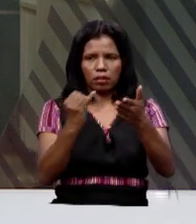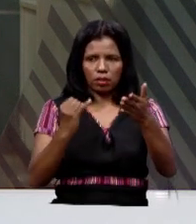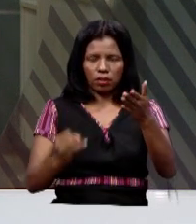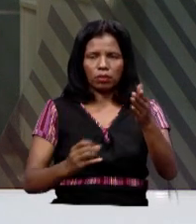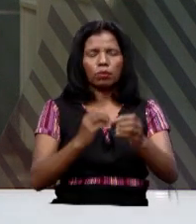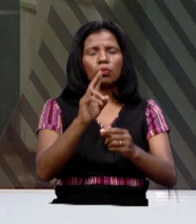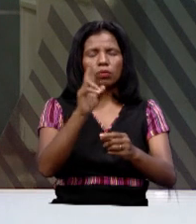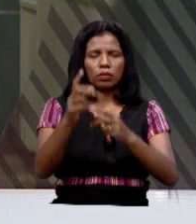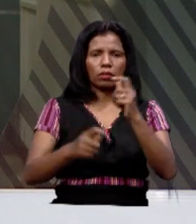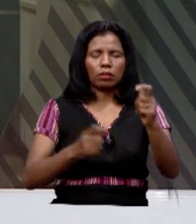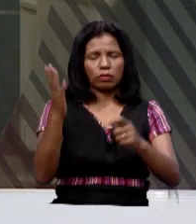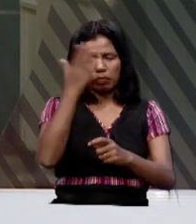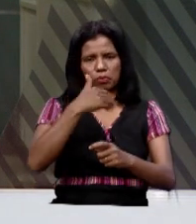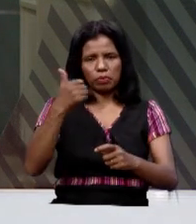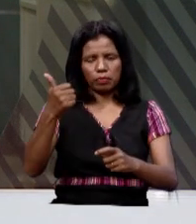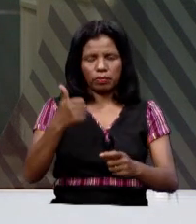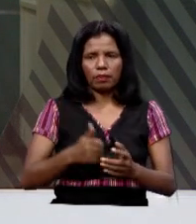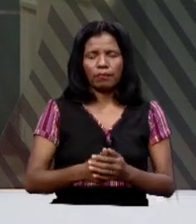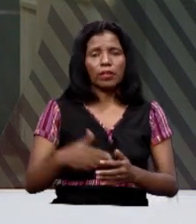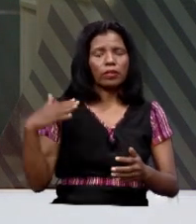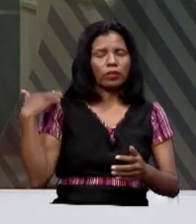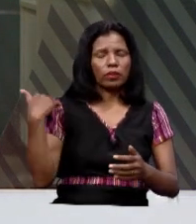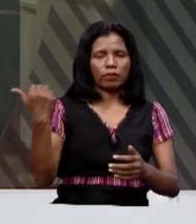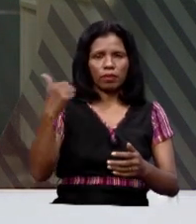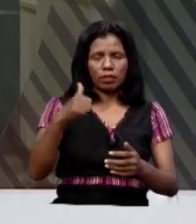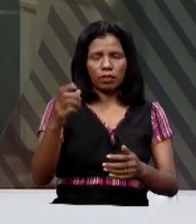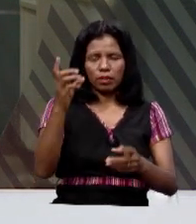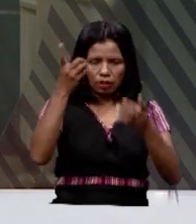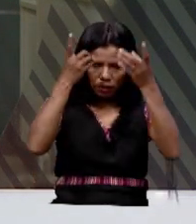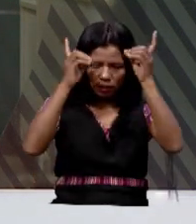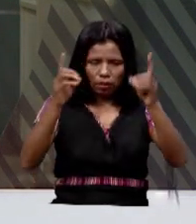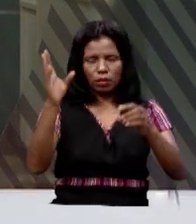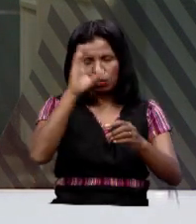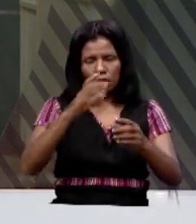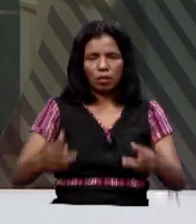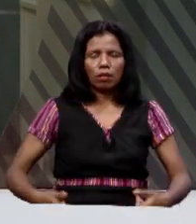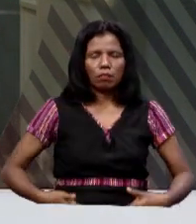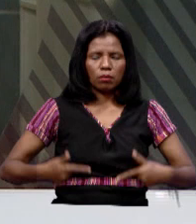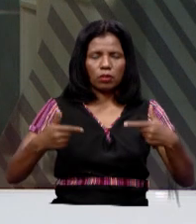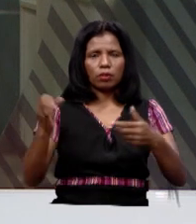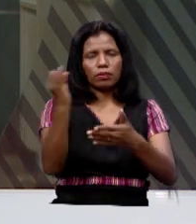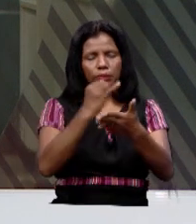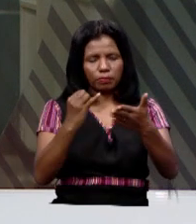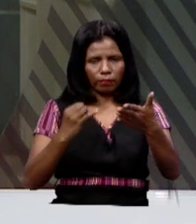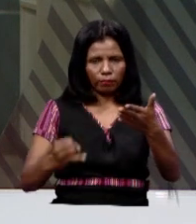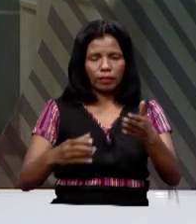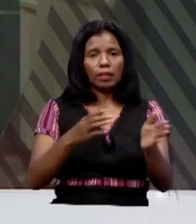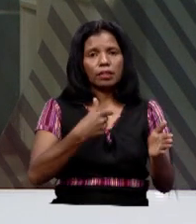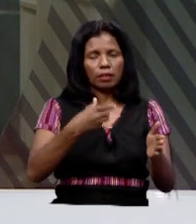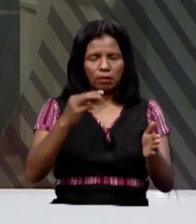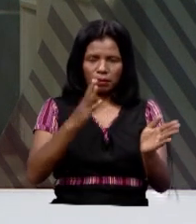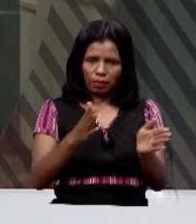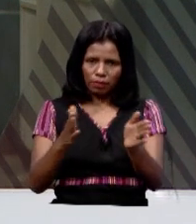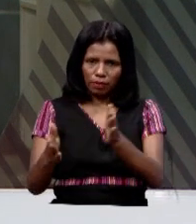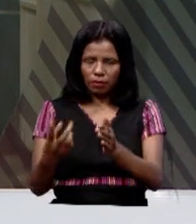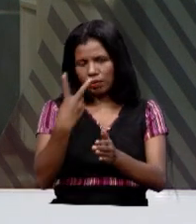sempre fura e ha amatan. E a jovem ida decidiu de buca Morris o pentura digital. Dizia mesmo para uma reportagem ida, turma